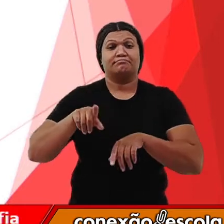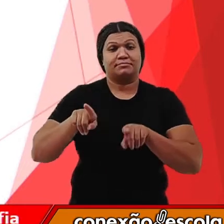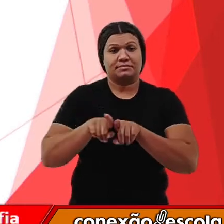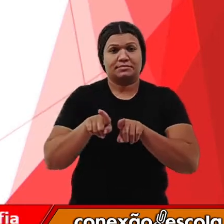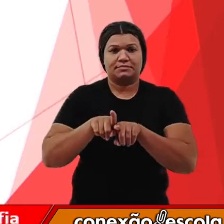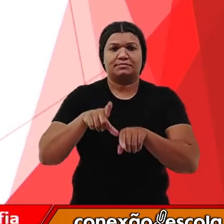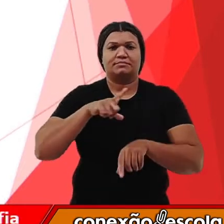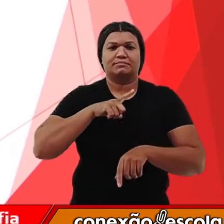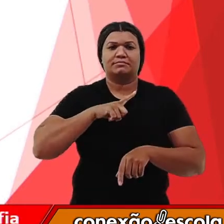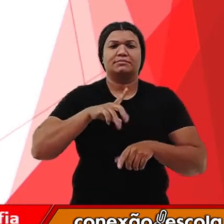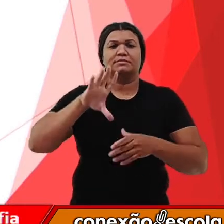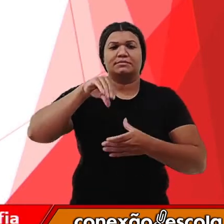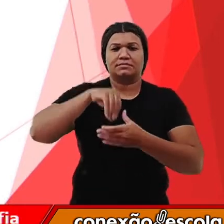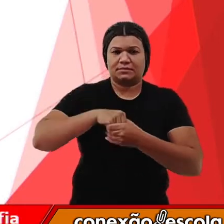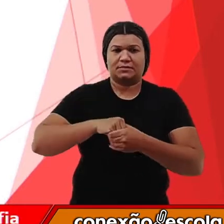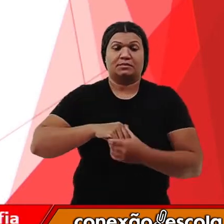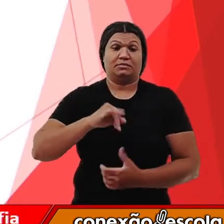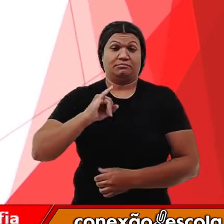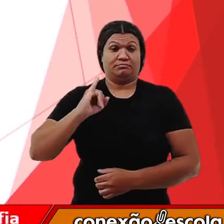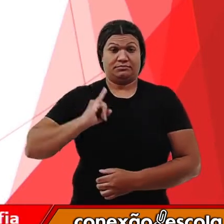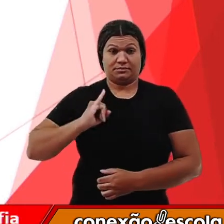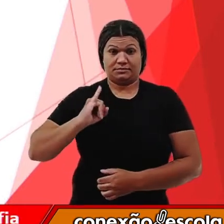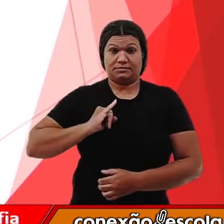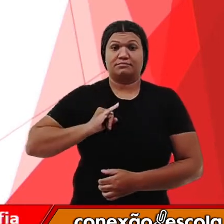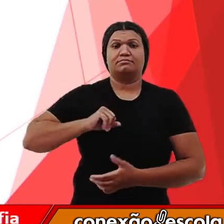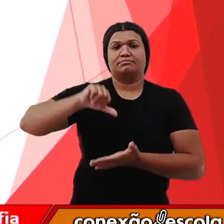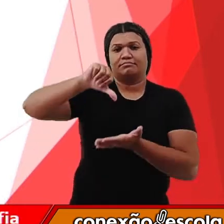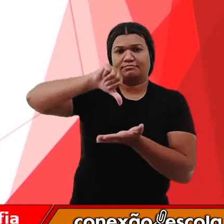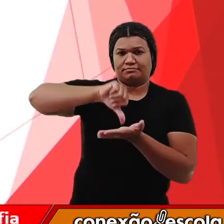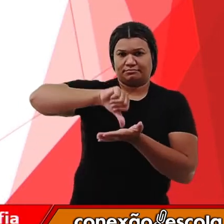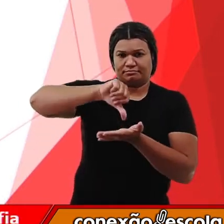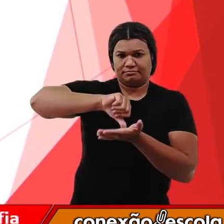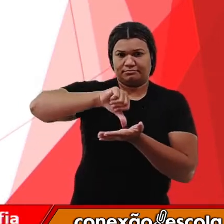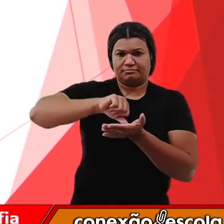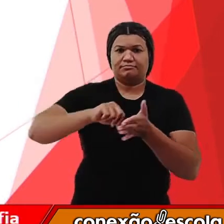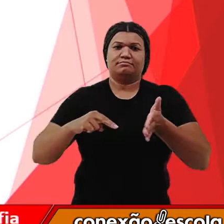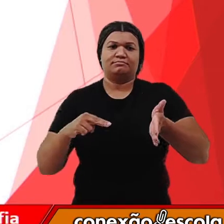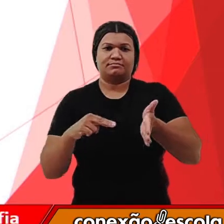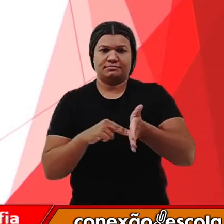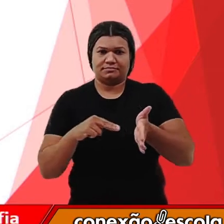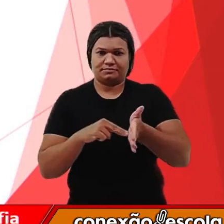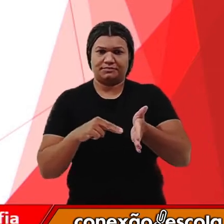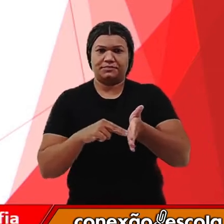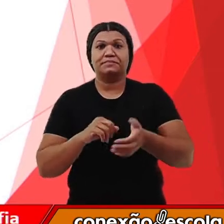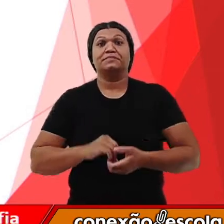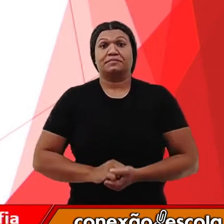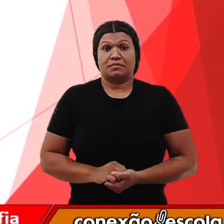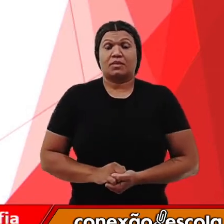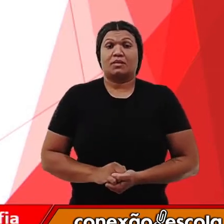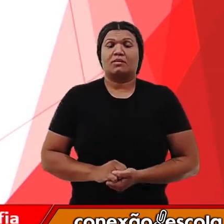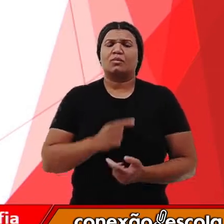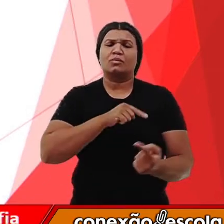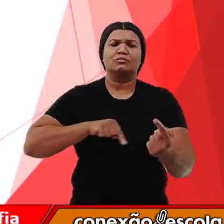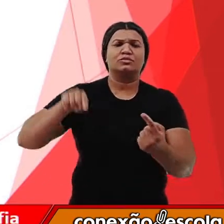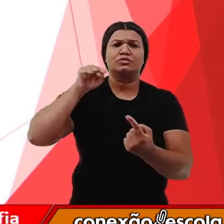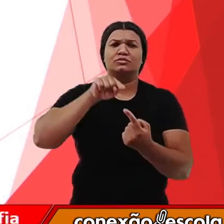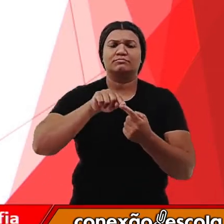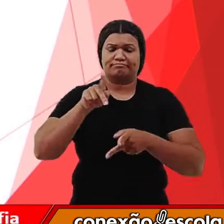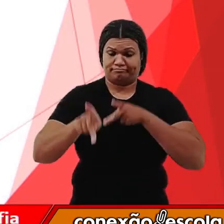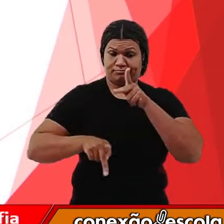Iraque, no Irã e na Síria. O objetivo dos curdos